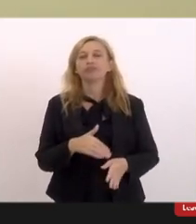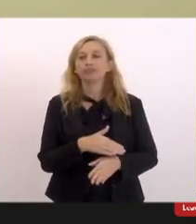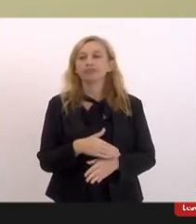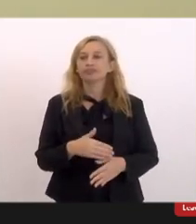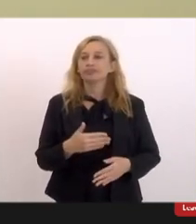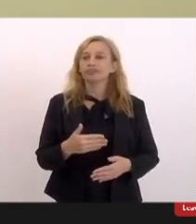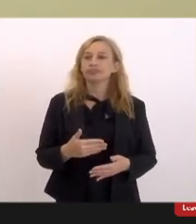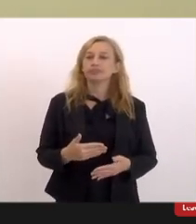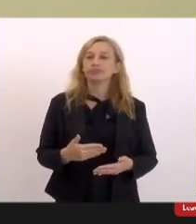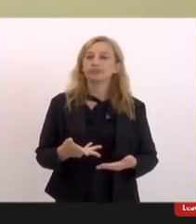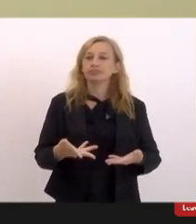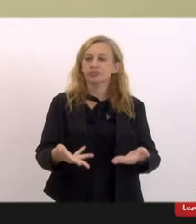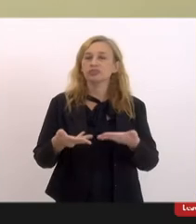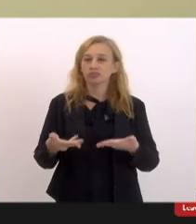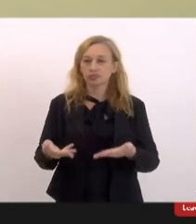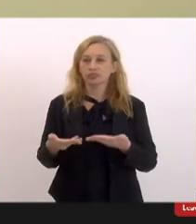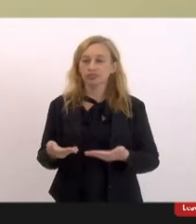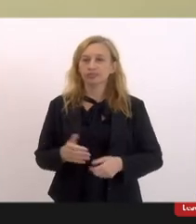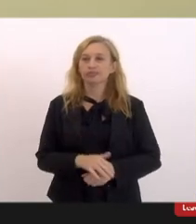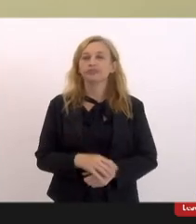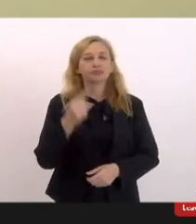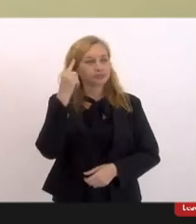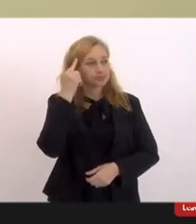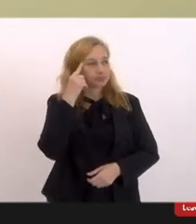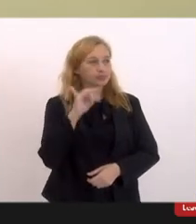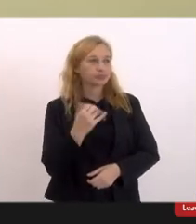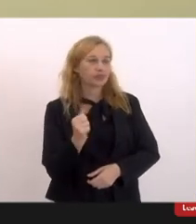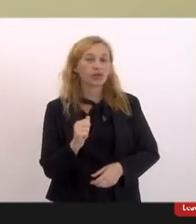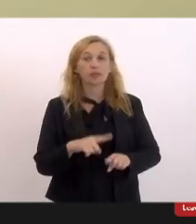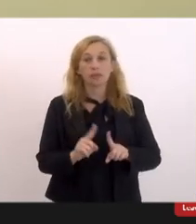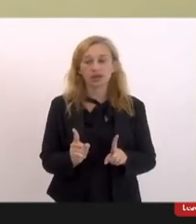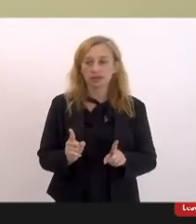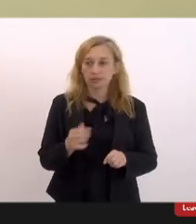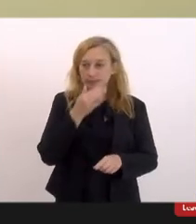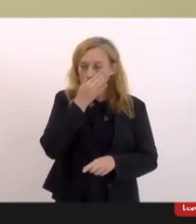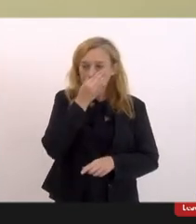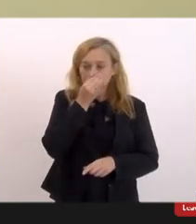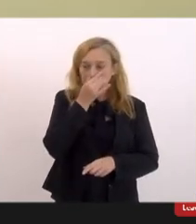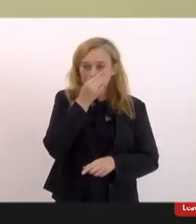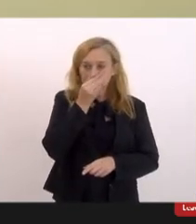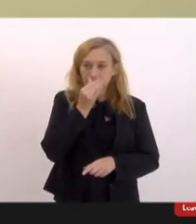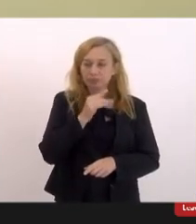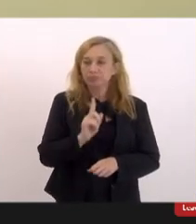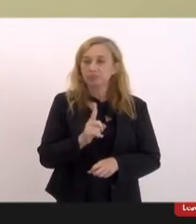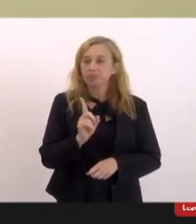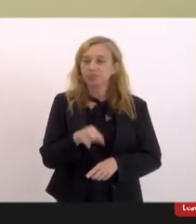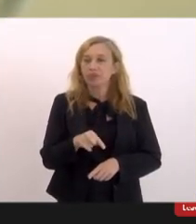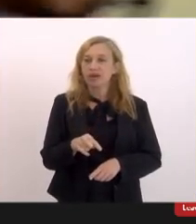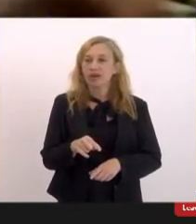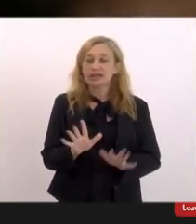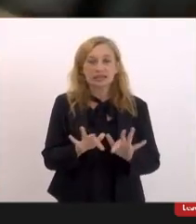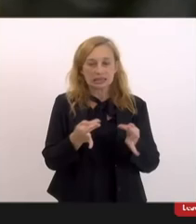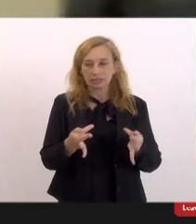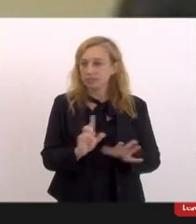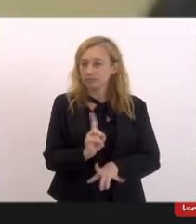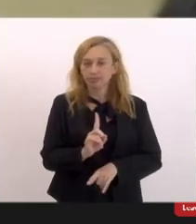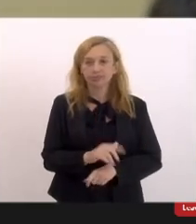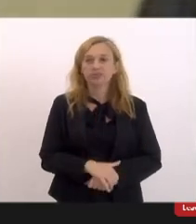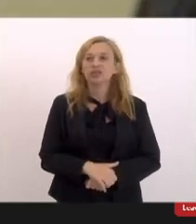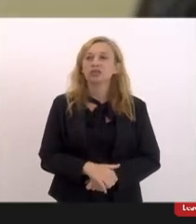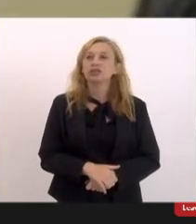que leram a minha mensagem, de se pensar na campanha. Mas isso não é uma coisa tão simples. Eu acho